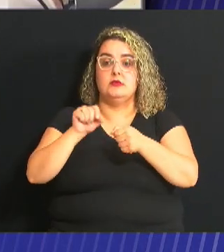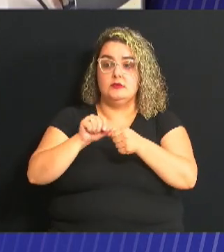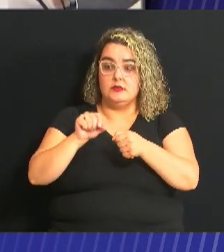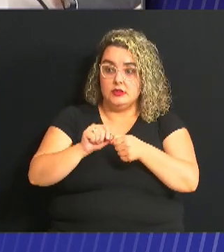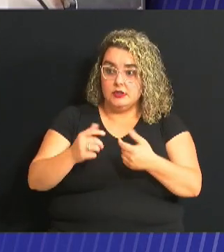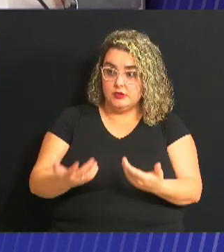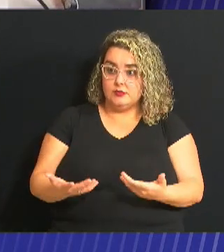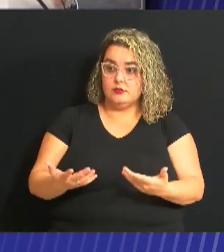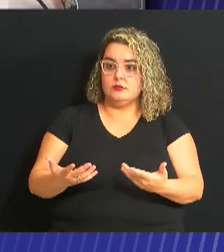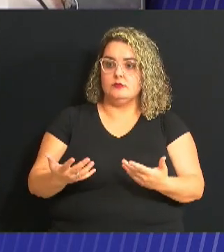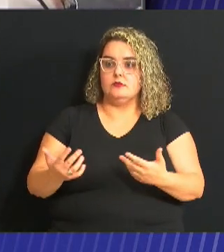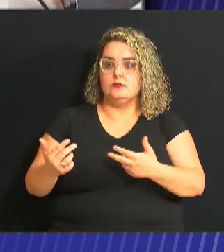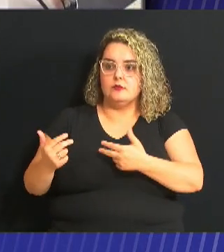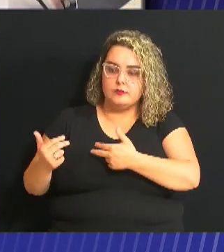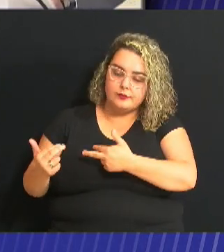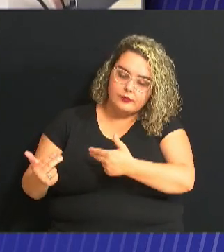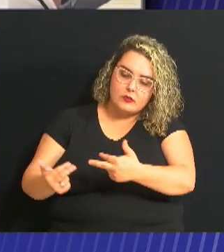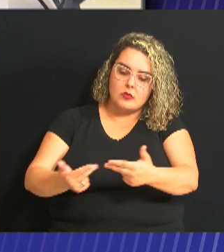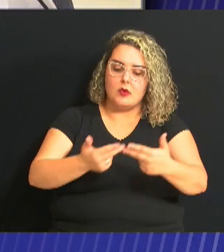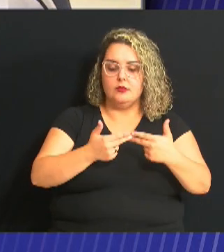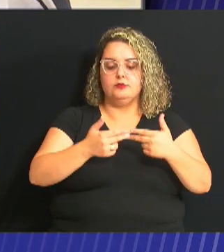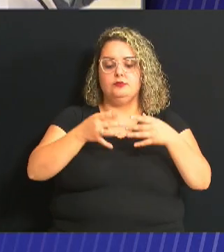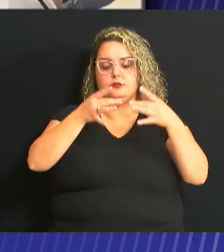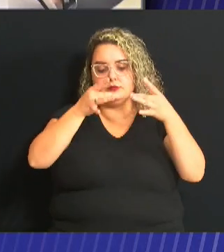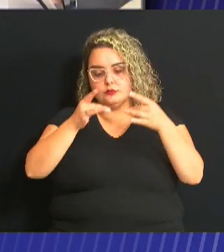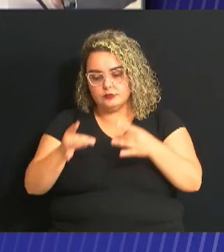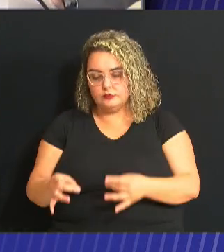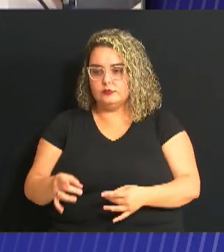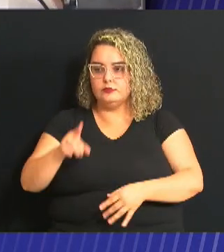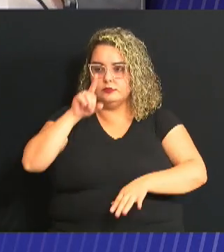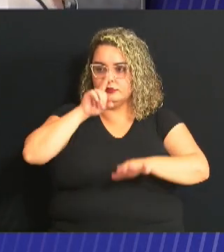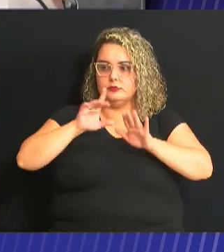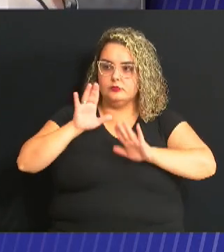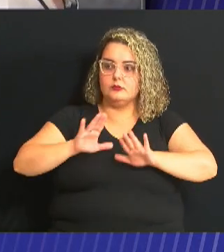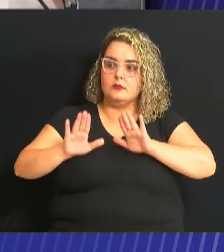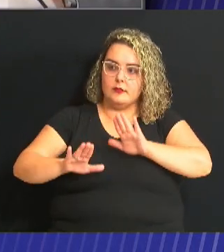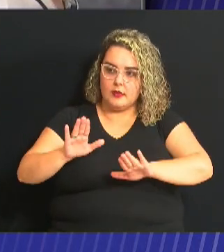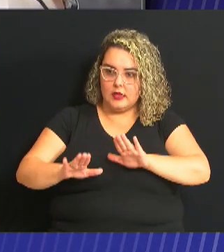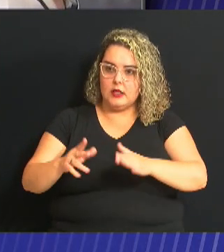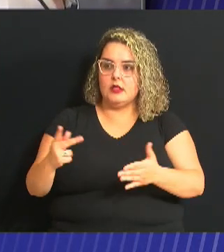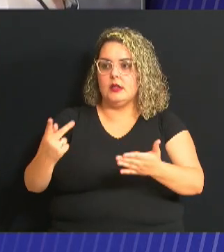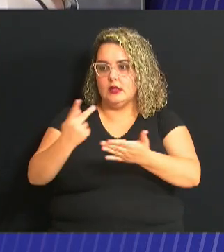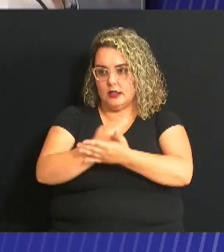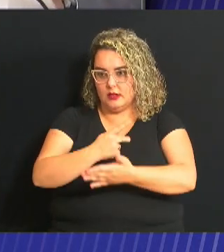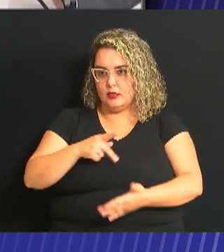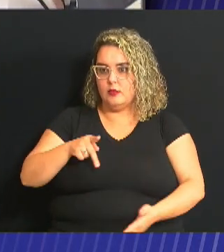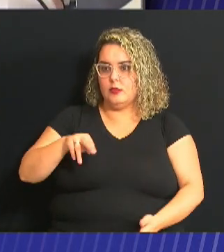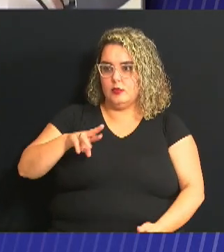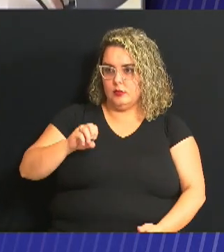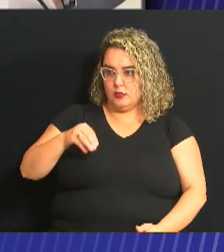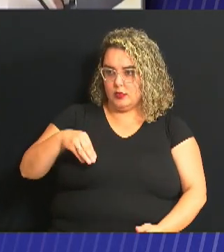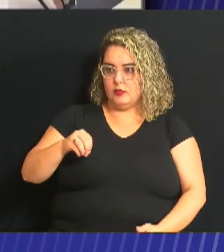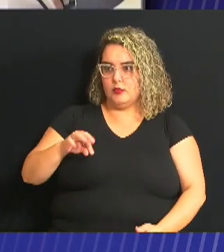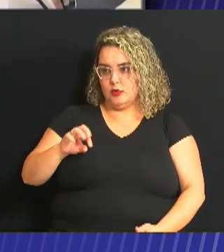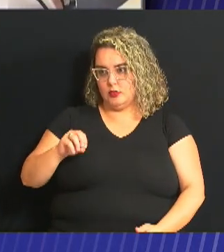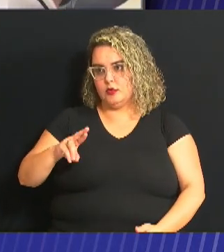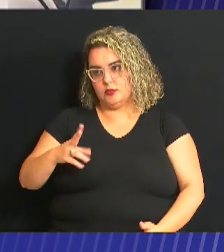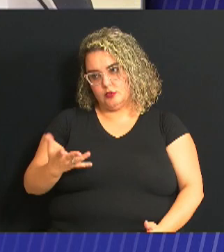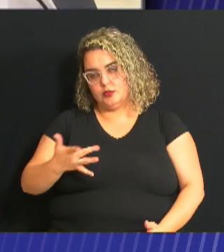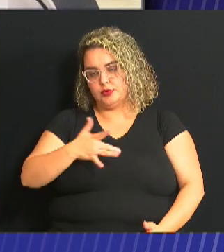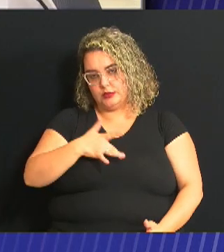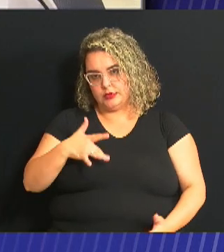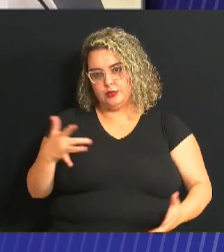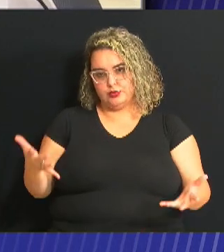com harmonia, com critério, enfim. Às vezes peca um pouco como promotor de saúde. Então, eu falo que às vezes você